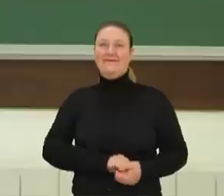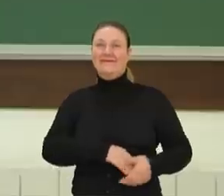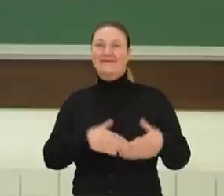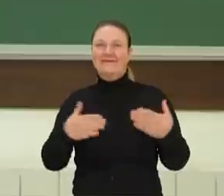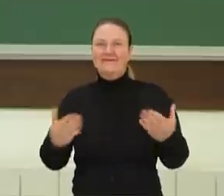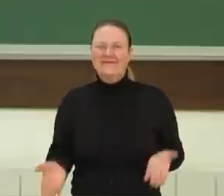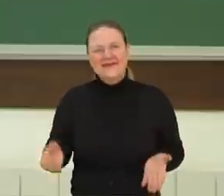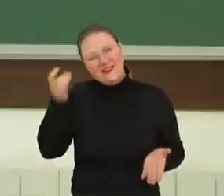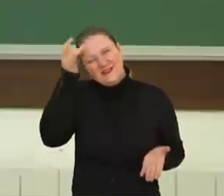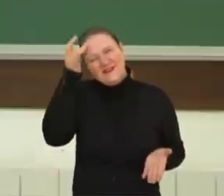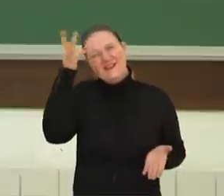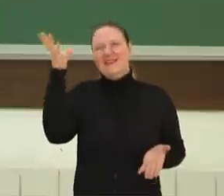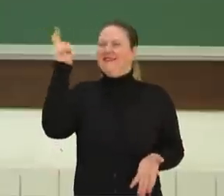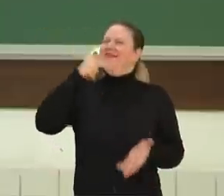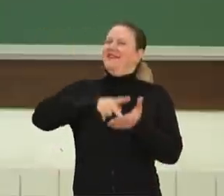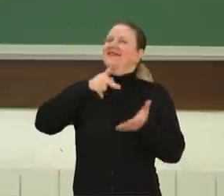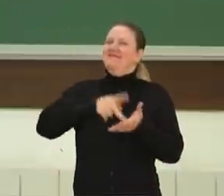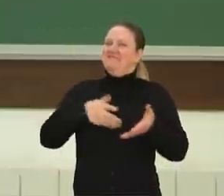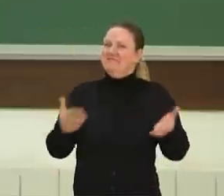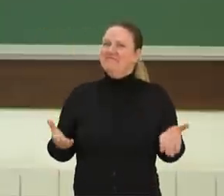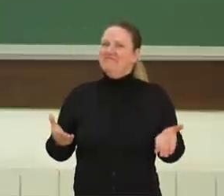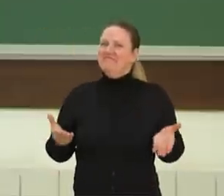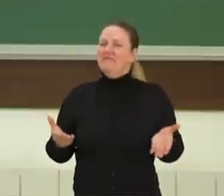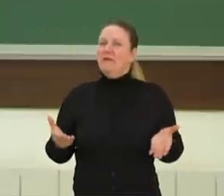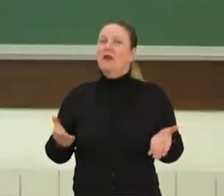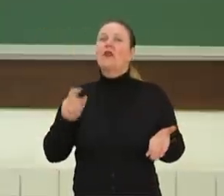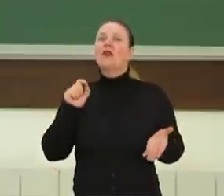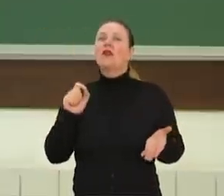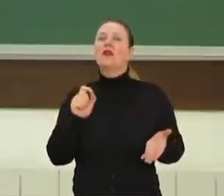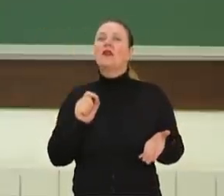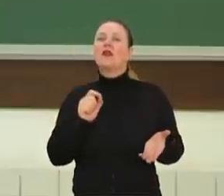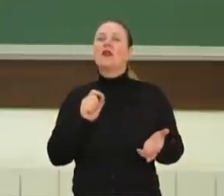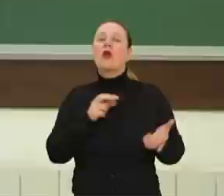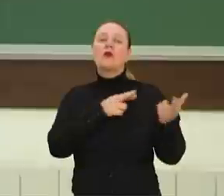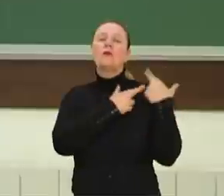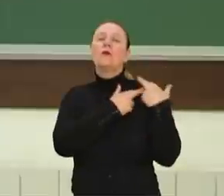foi muito fácil essa, né? Então, quem faz o